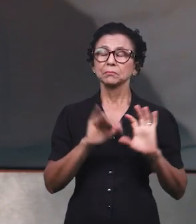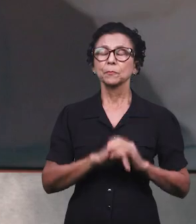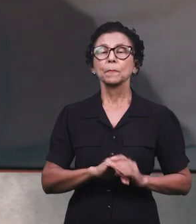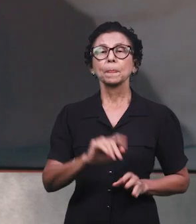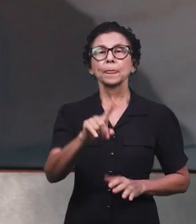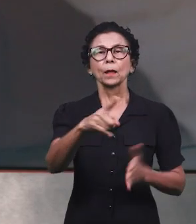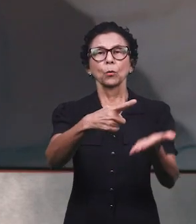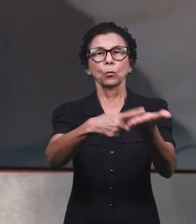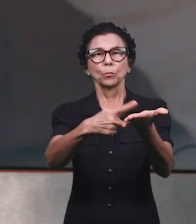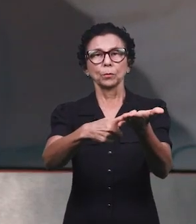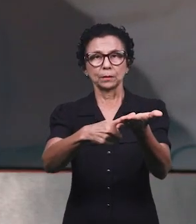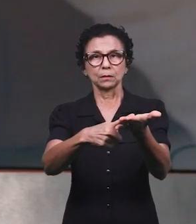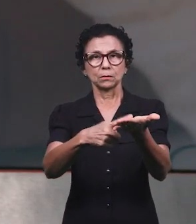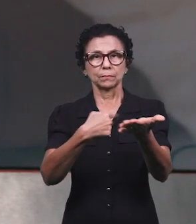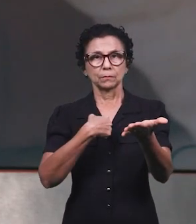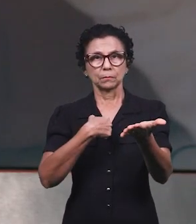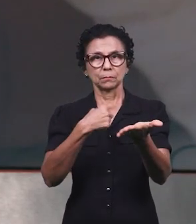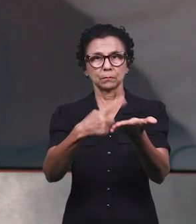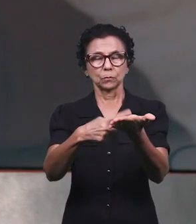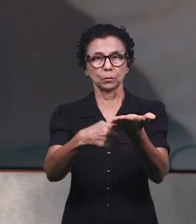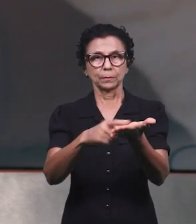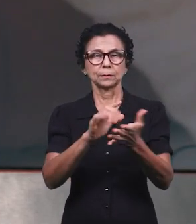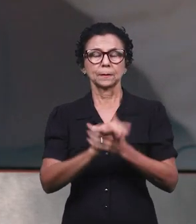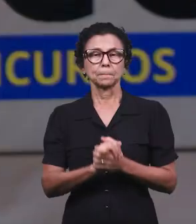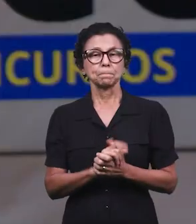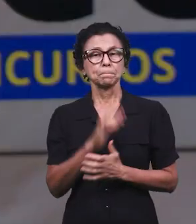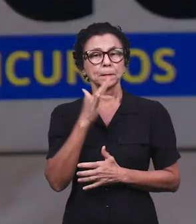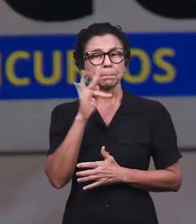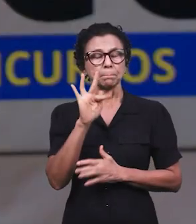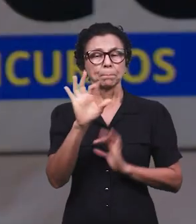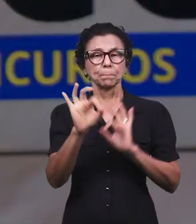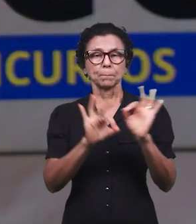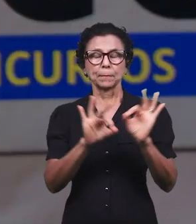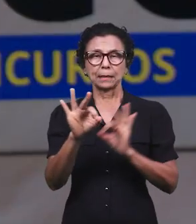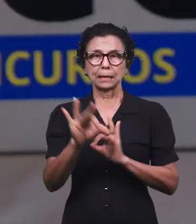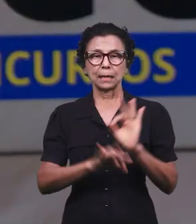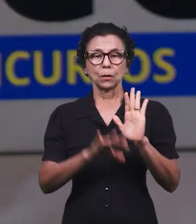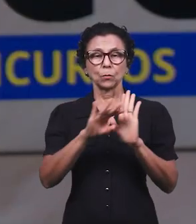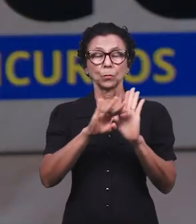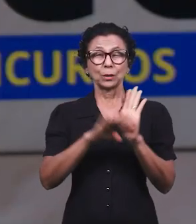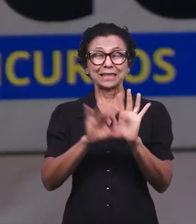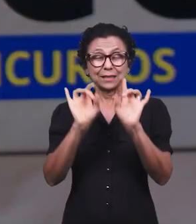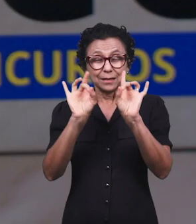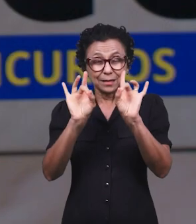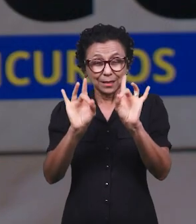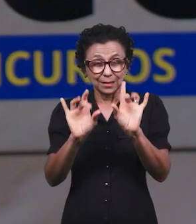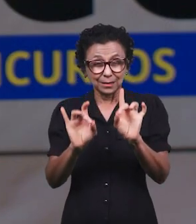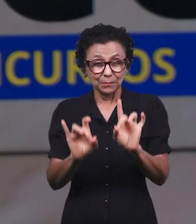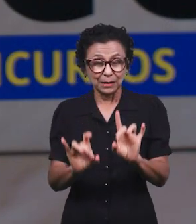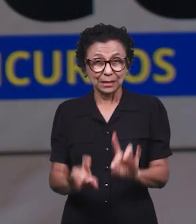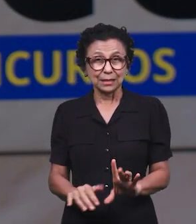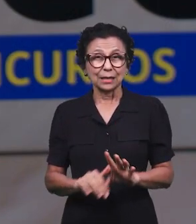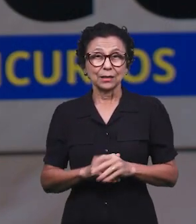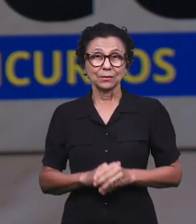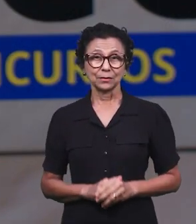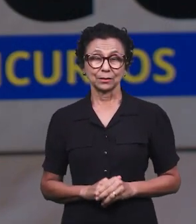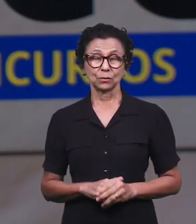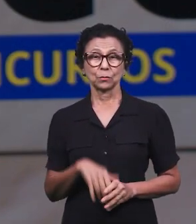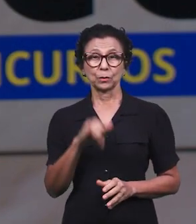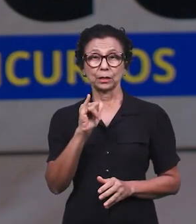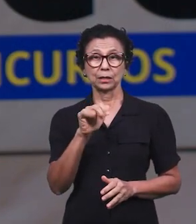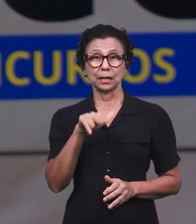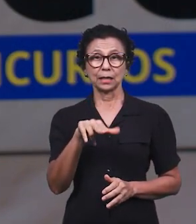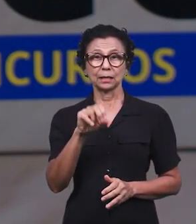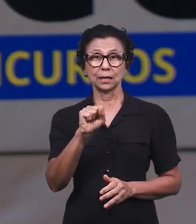com vocês. Nós vamos fazer em breve um programa específico sobre a carreira do INSS, que é um